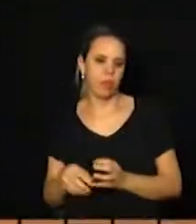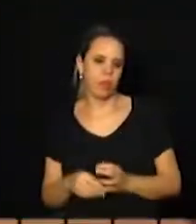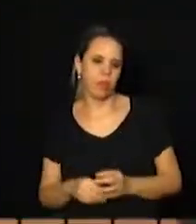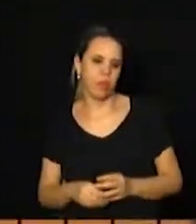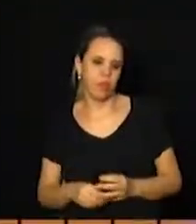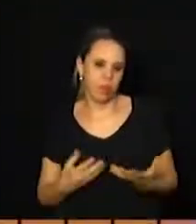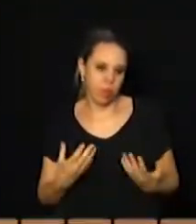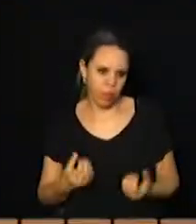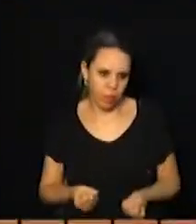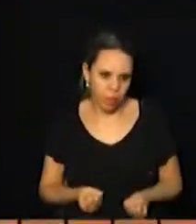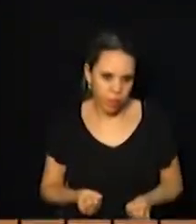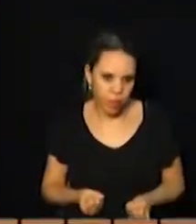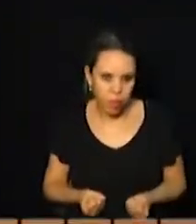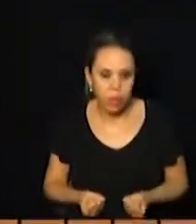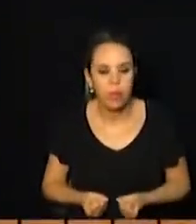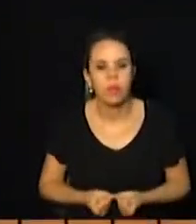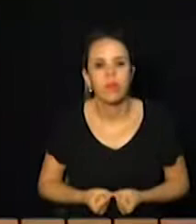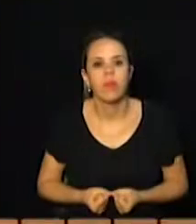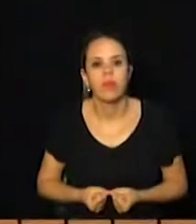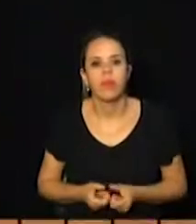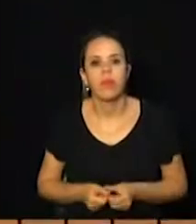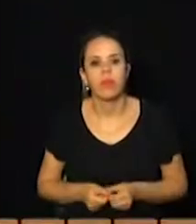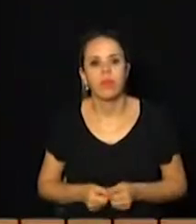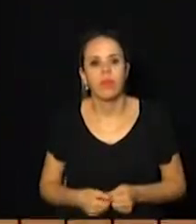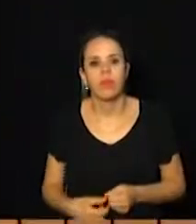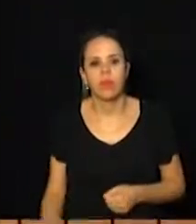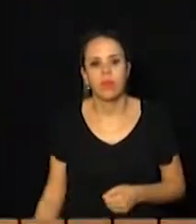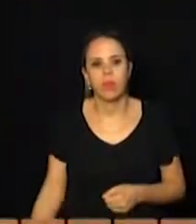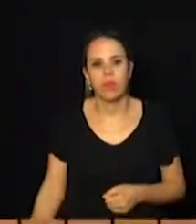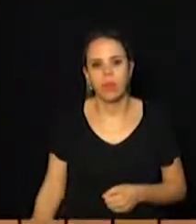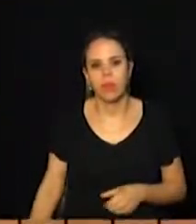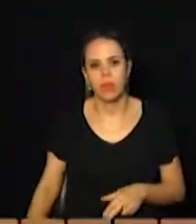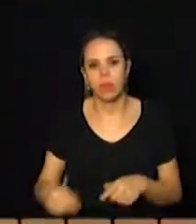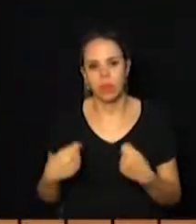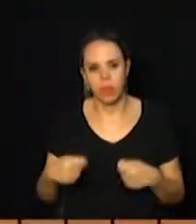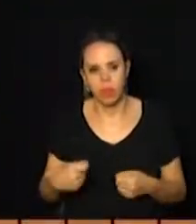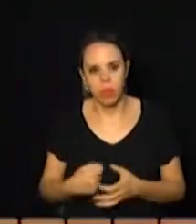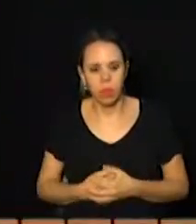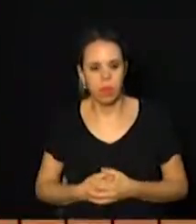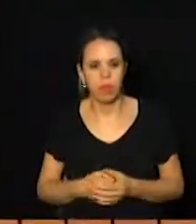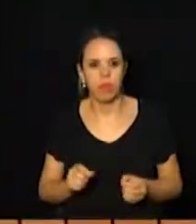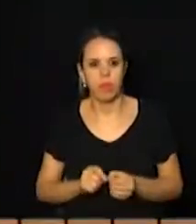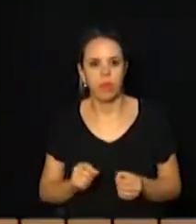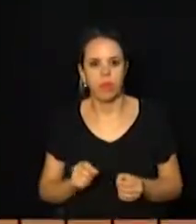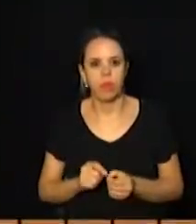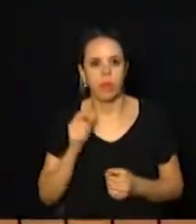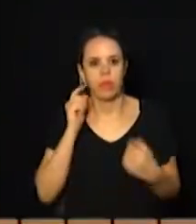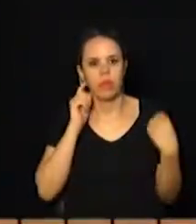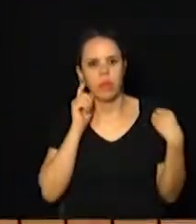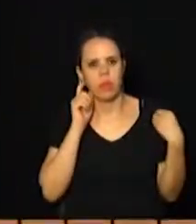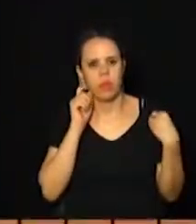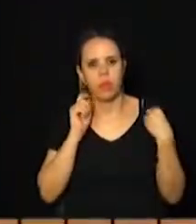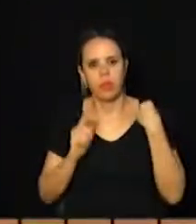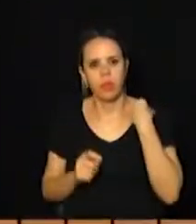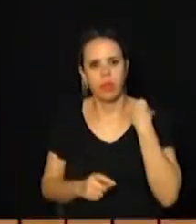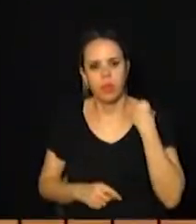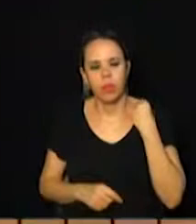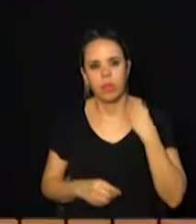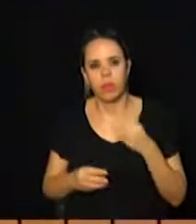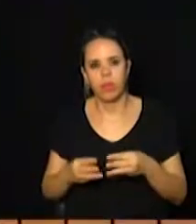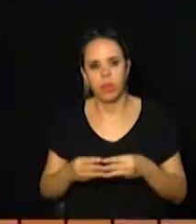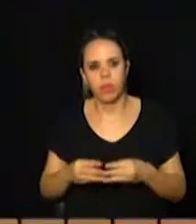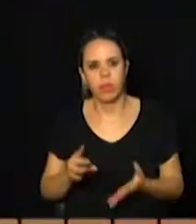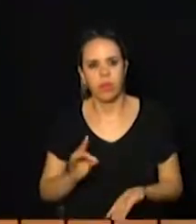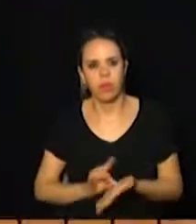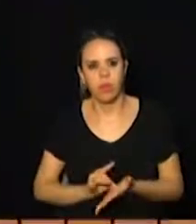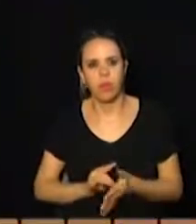nós vamos Oi como é que você precisa a gente fazer uma Uma emoção e